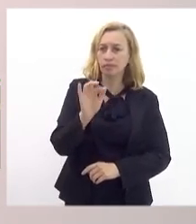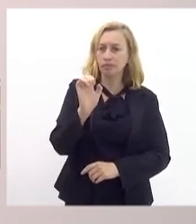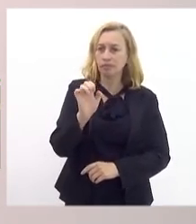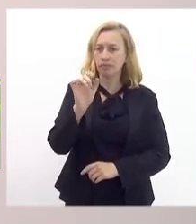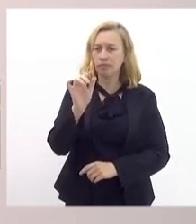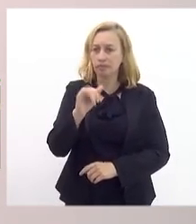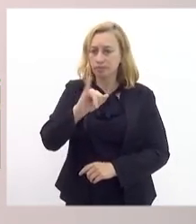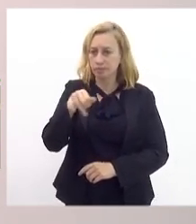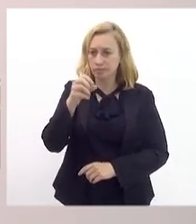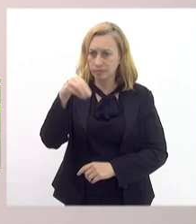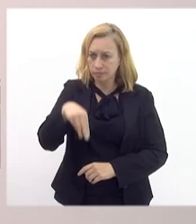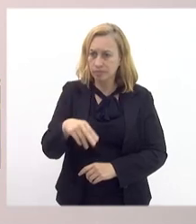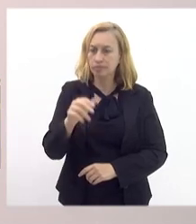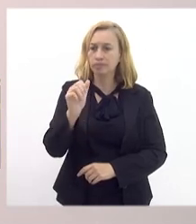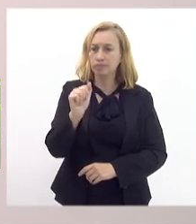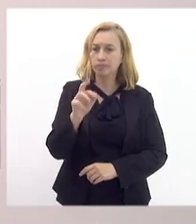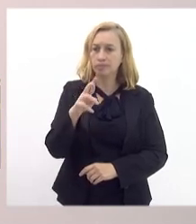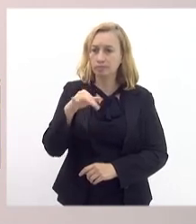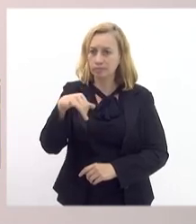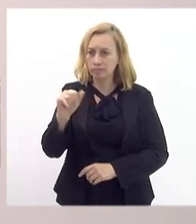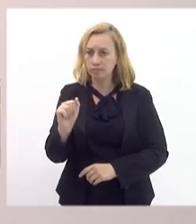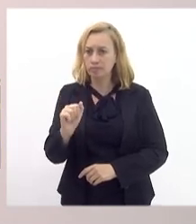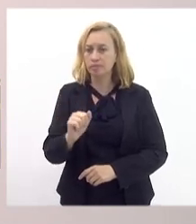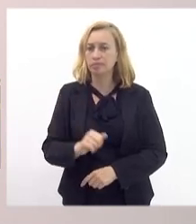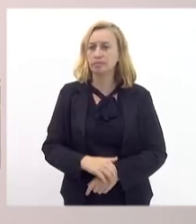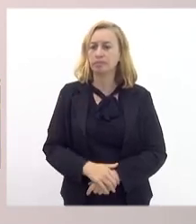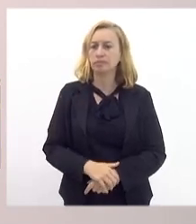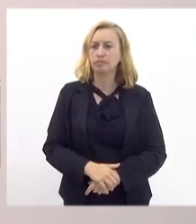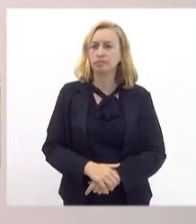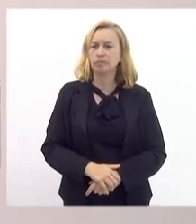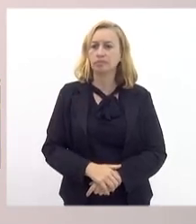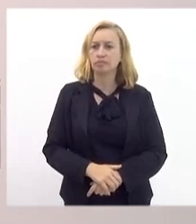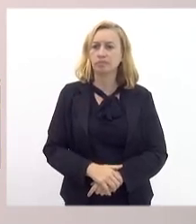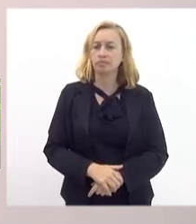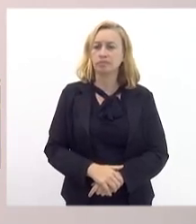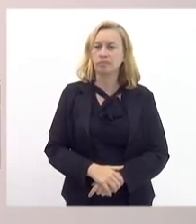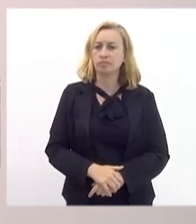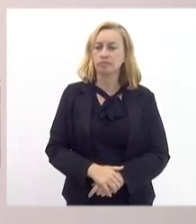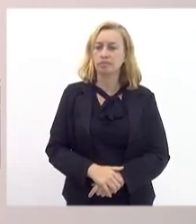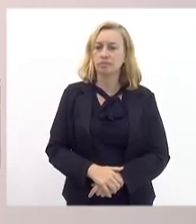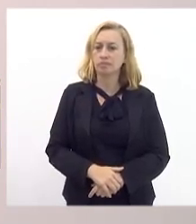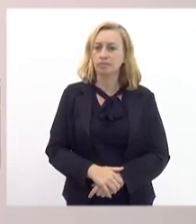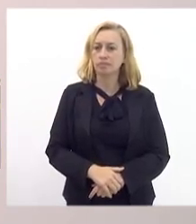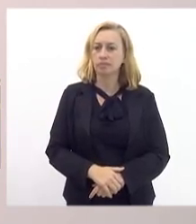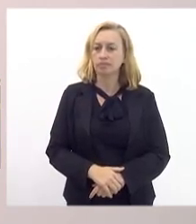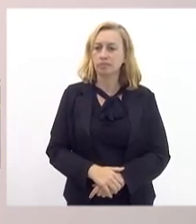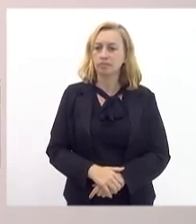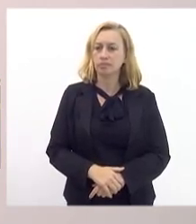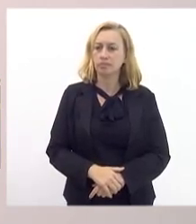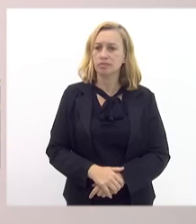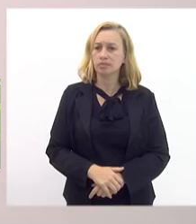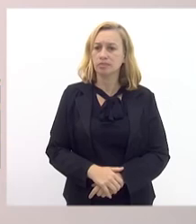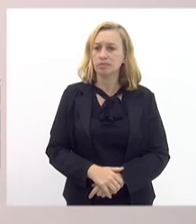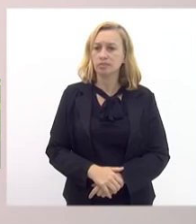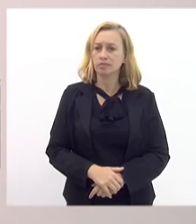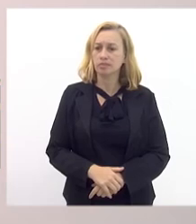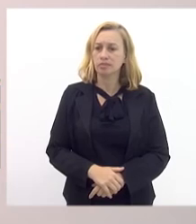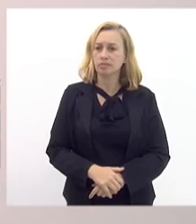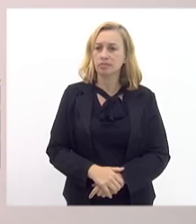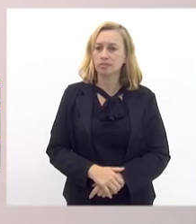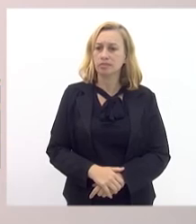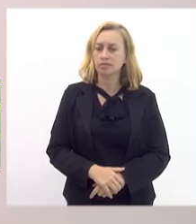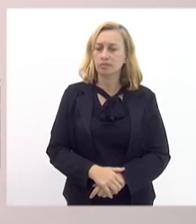como a não ama calma gente tem os pescadores E aí a